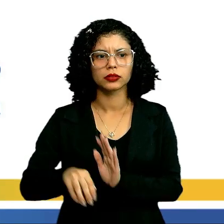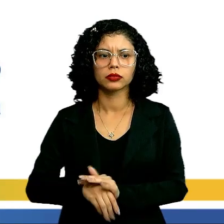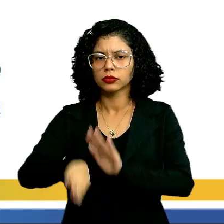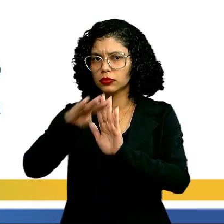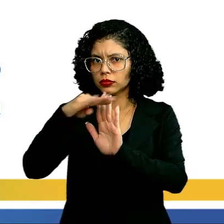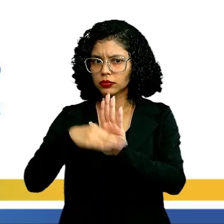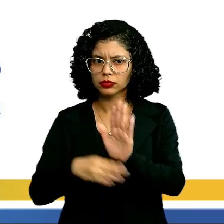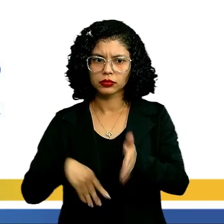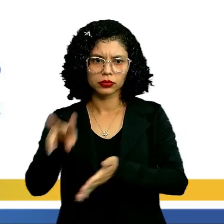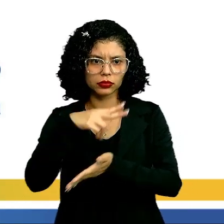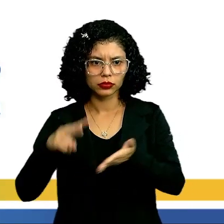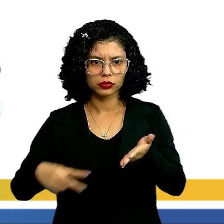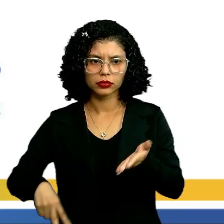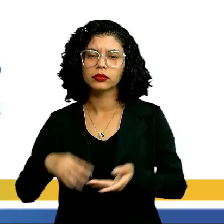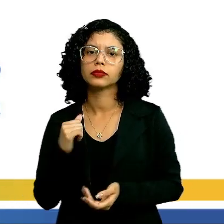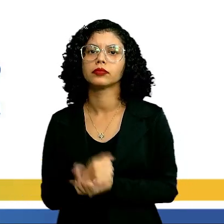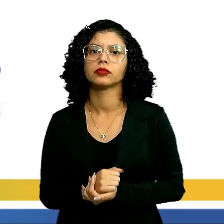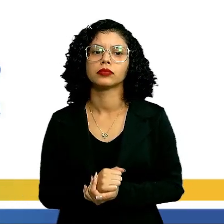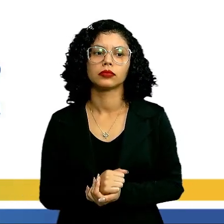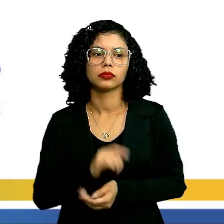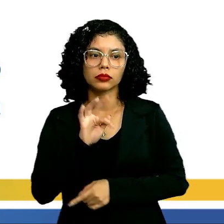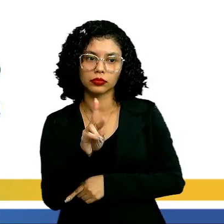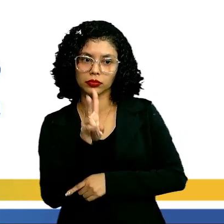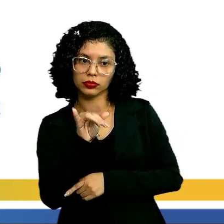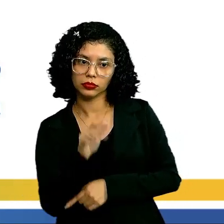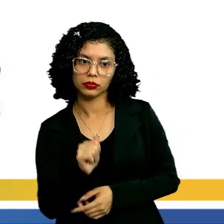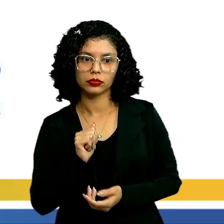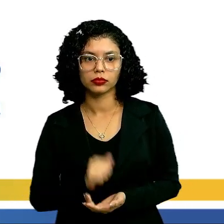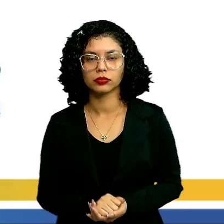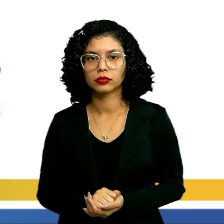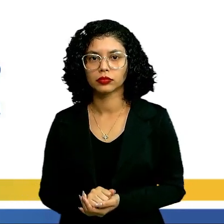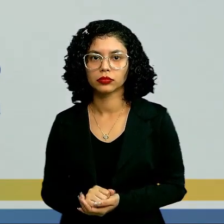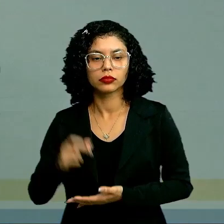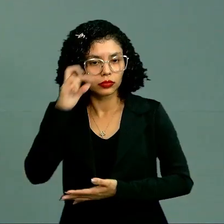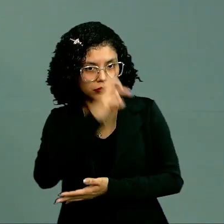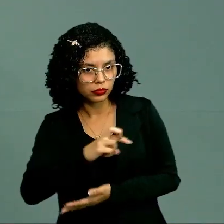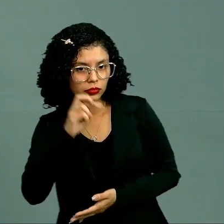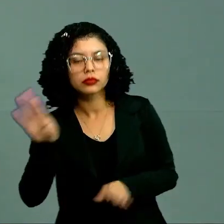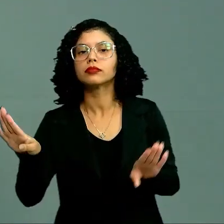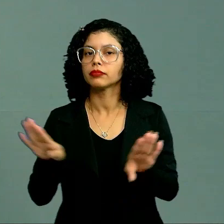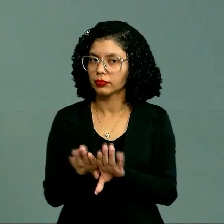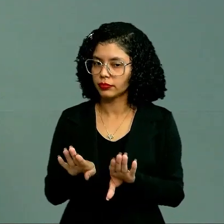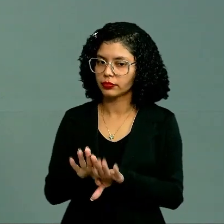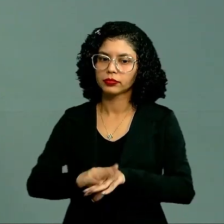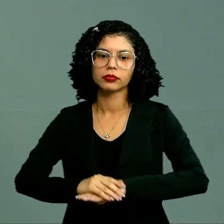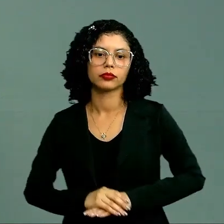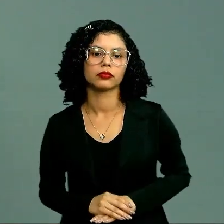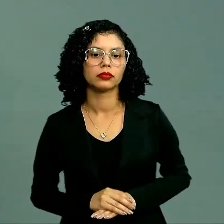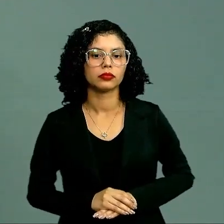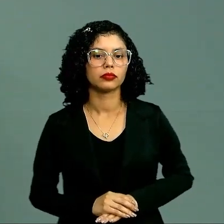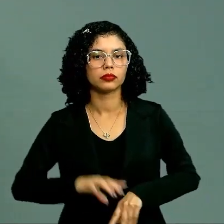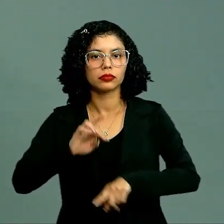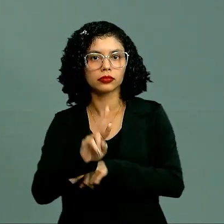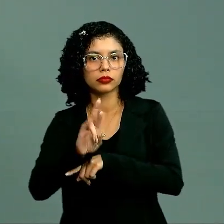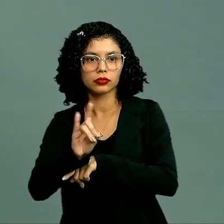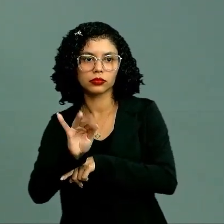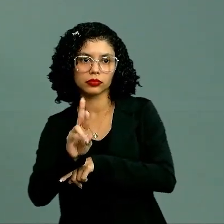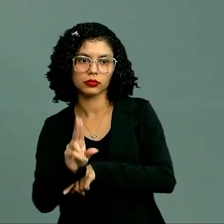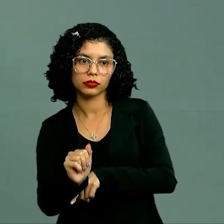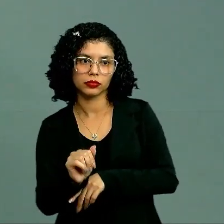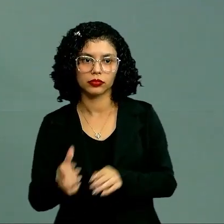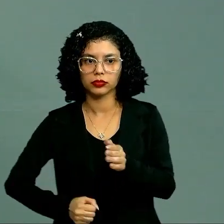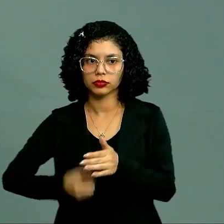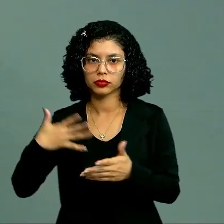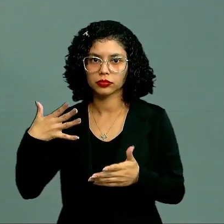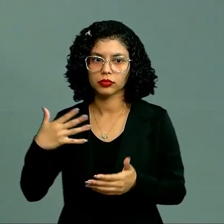Redatores leem muito. Redatores. Aí eu continuo. Revisores também. Redatores